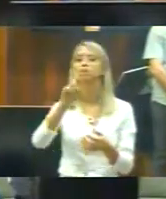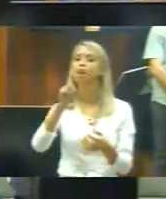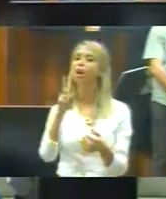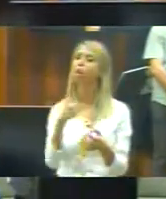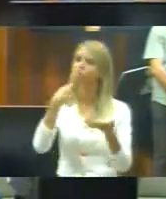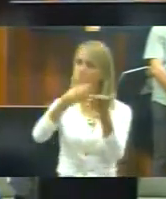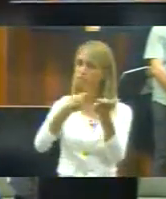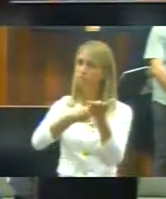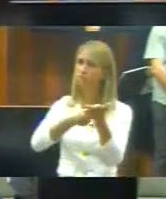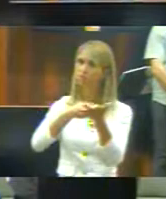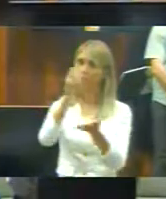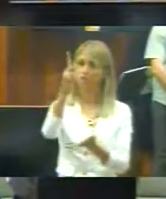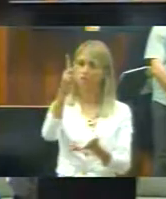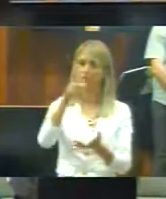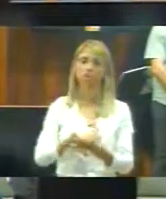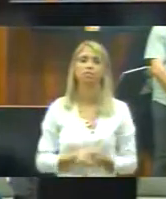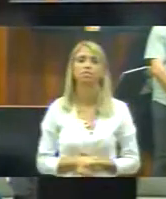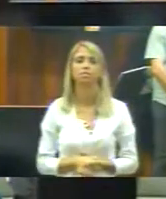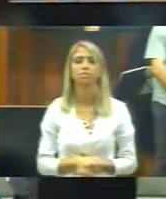obrigatória.